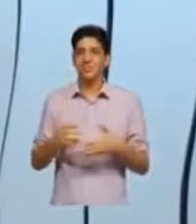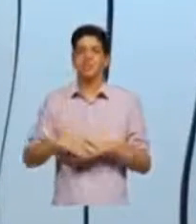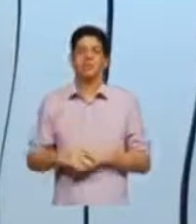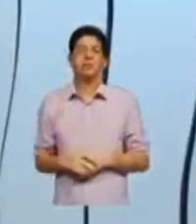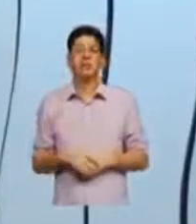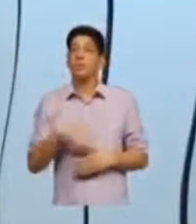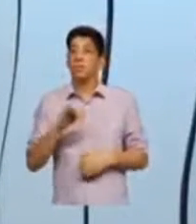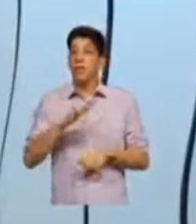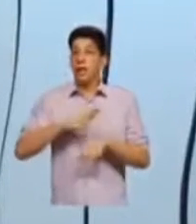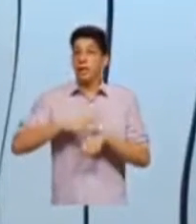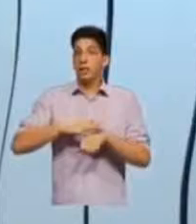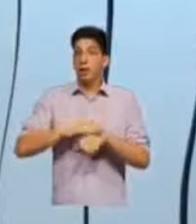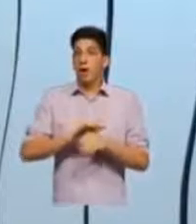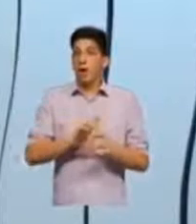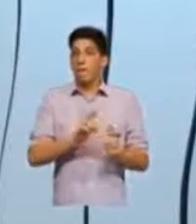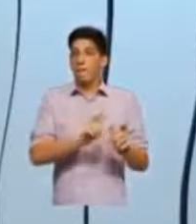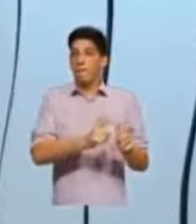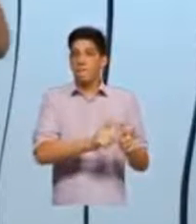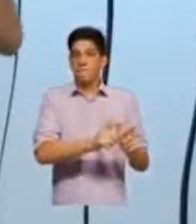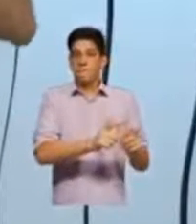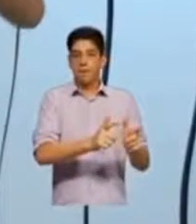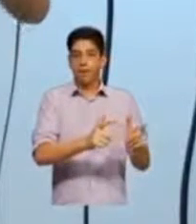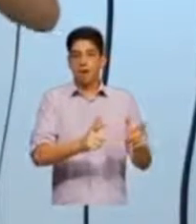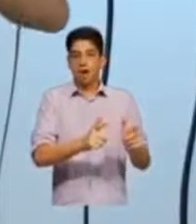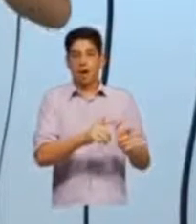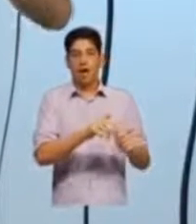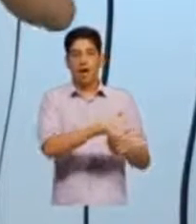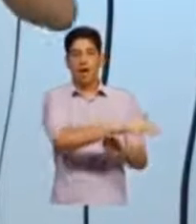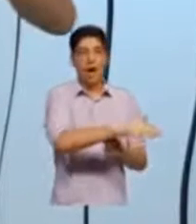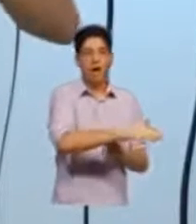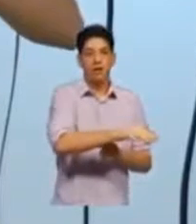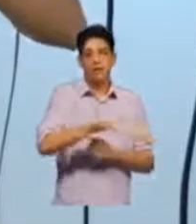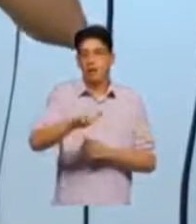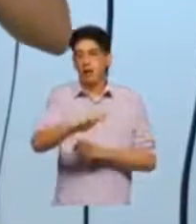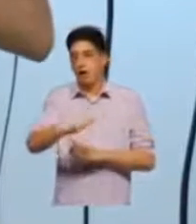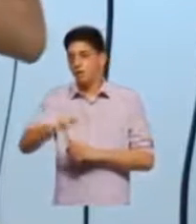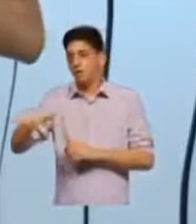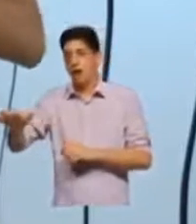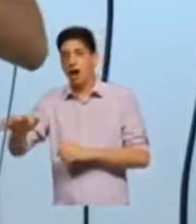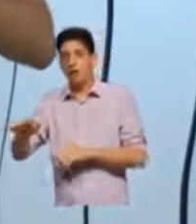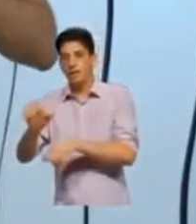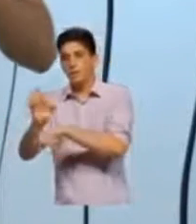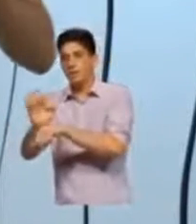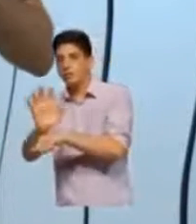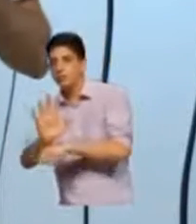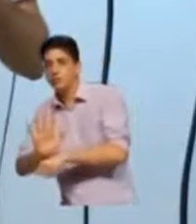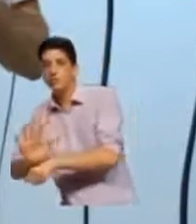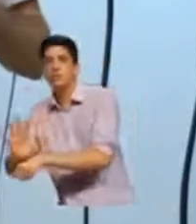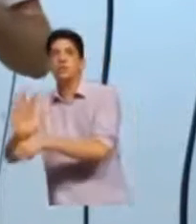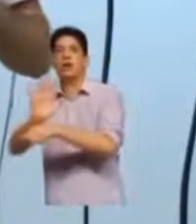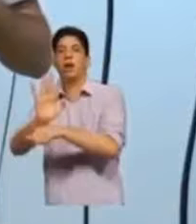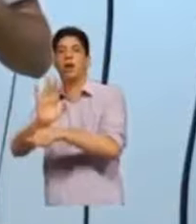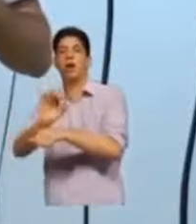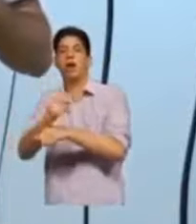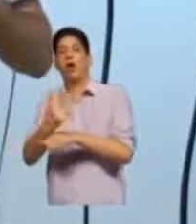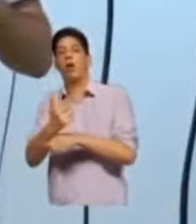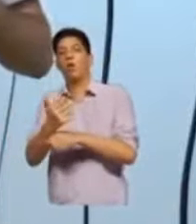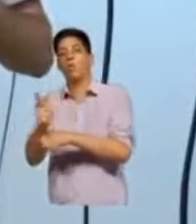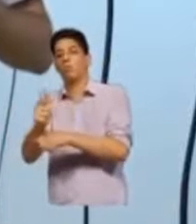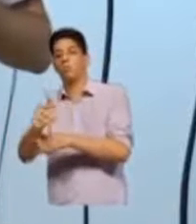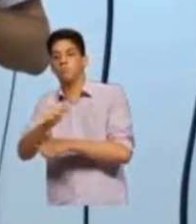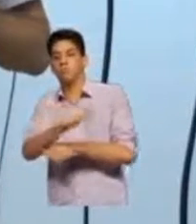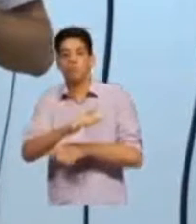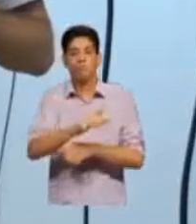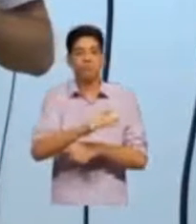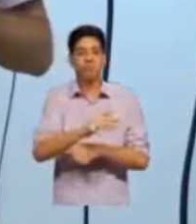se lastrar ou aparecer em outros pontos do estado ou em outras regiões,